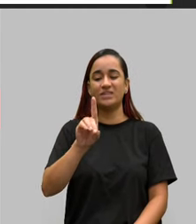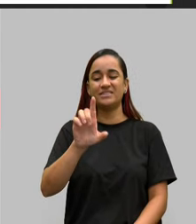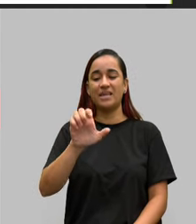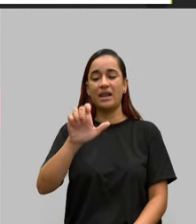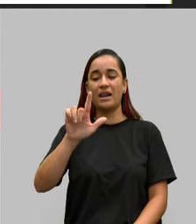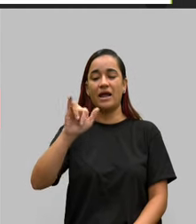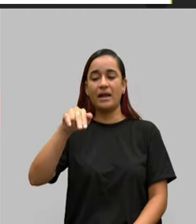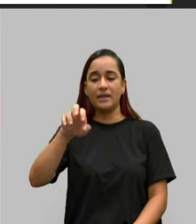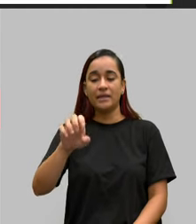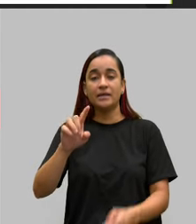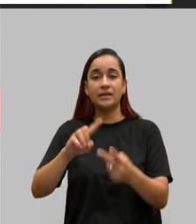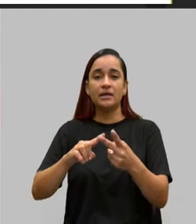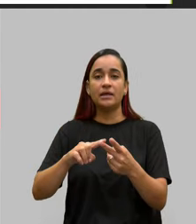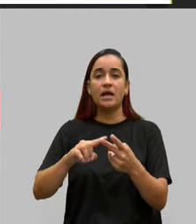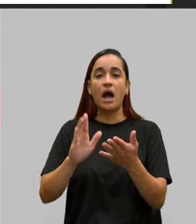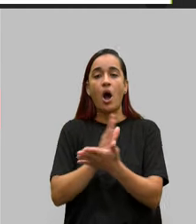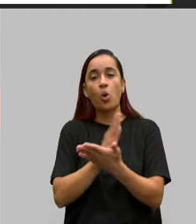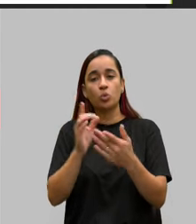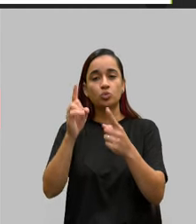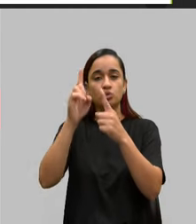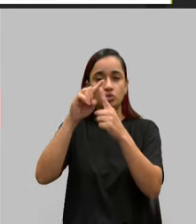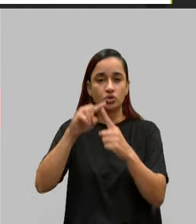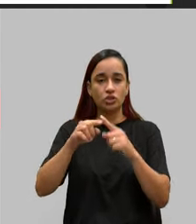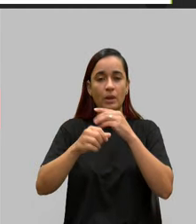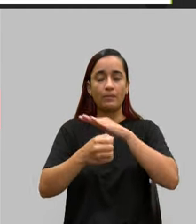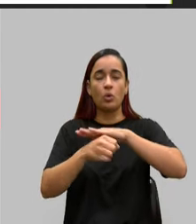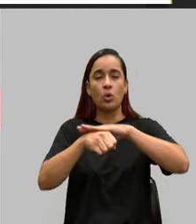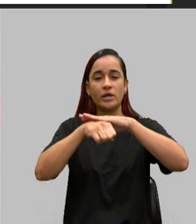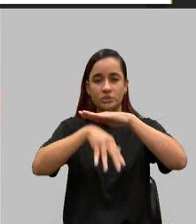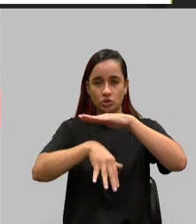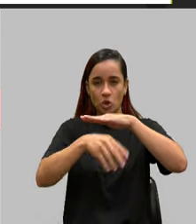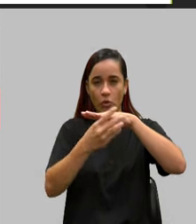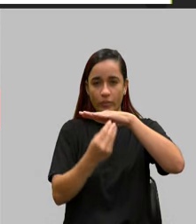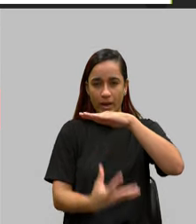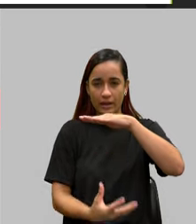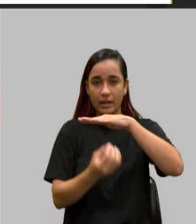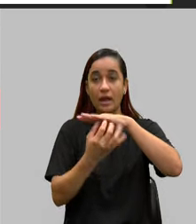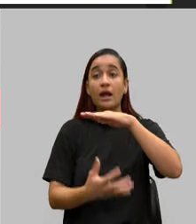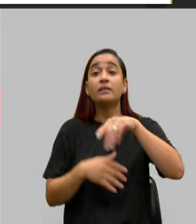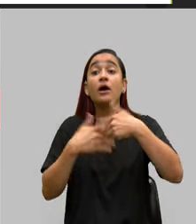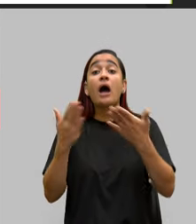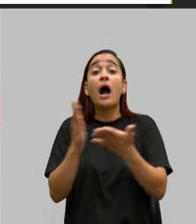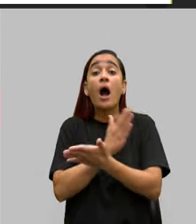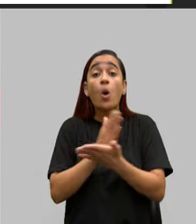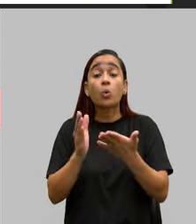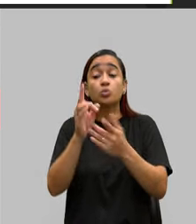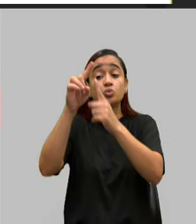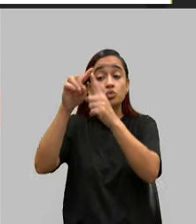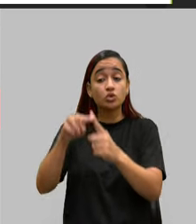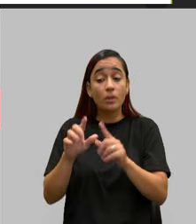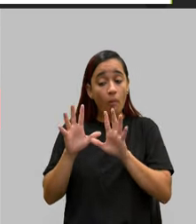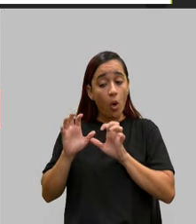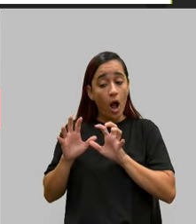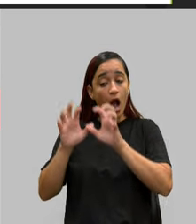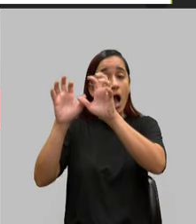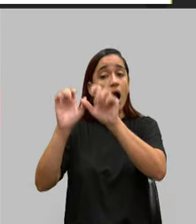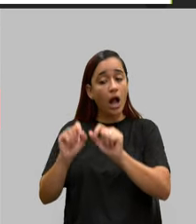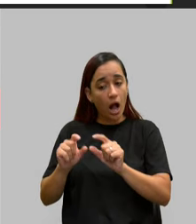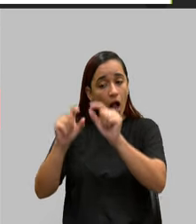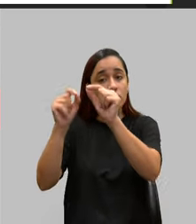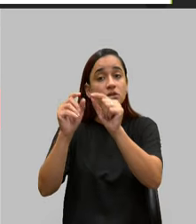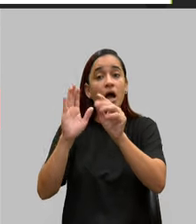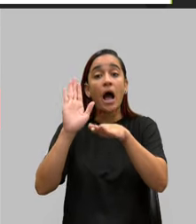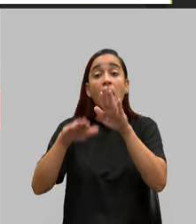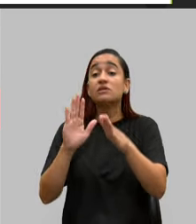esquizofrenia o terceiro grupo são pacientes com câncer que me procuram A grande maioria deles infinitude de vida